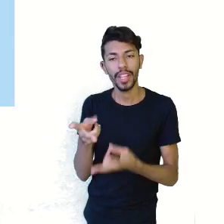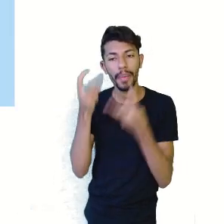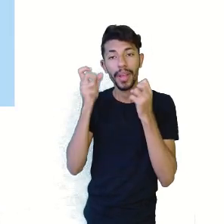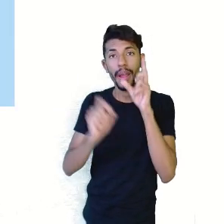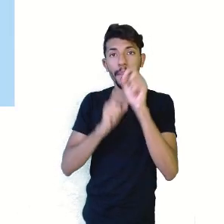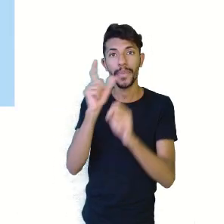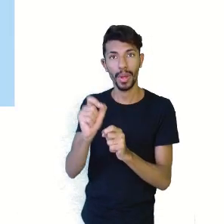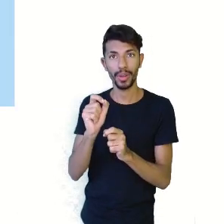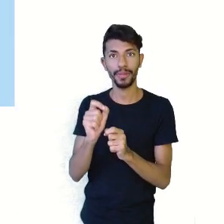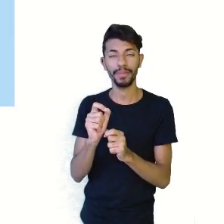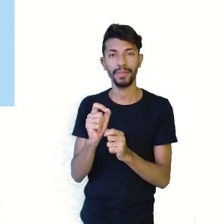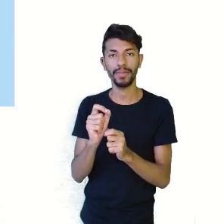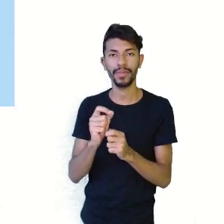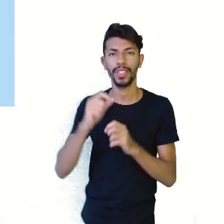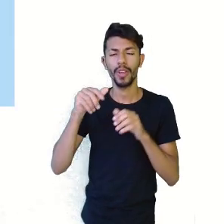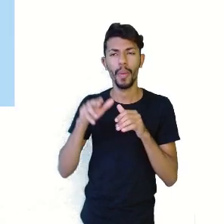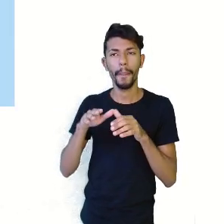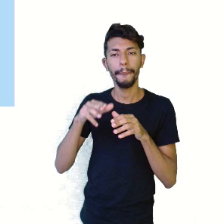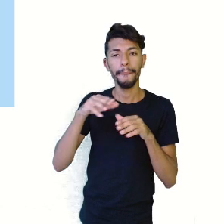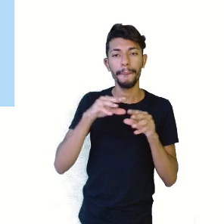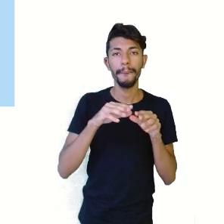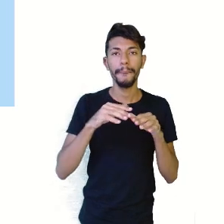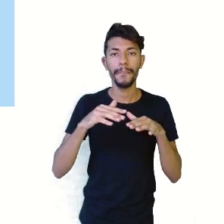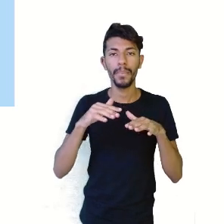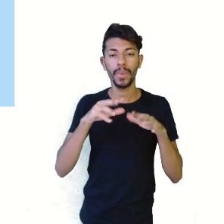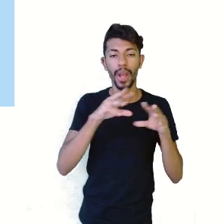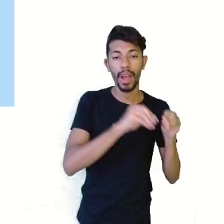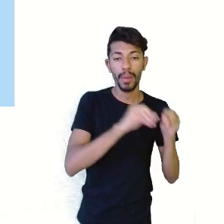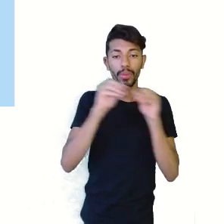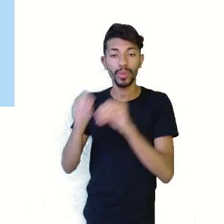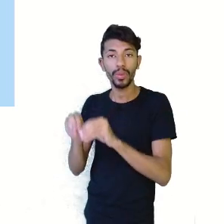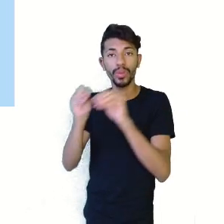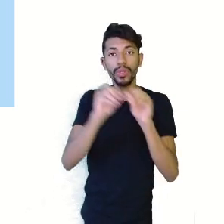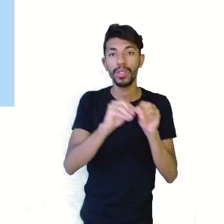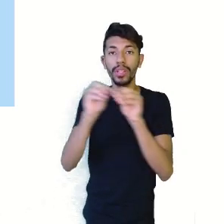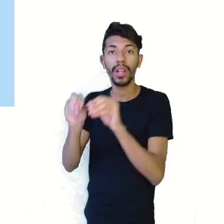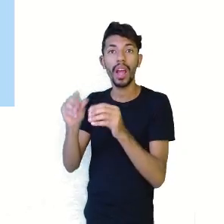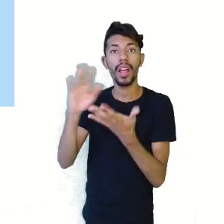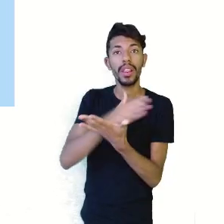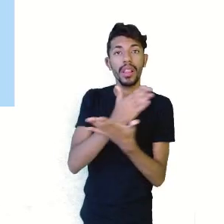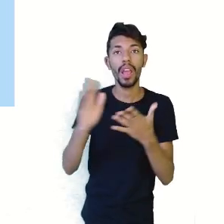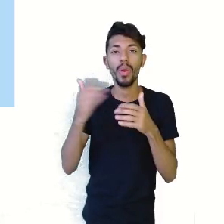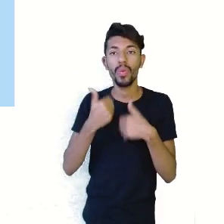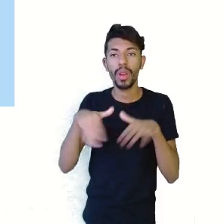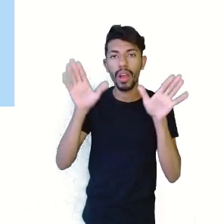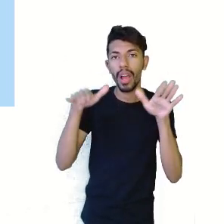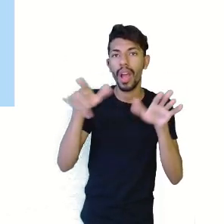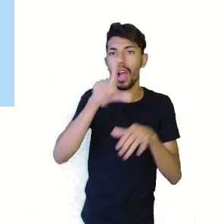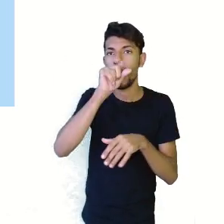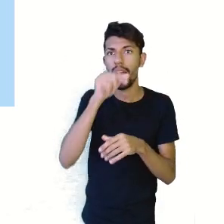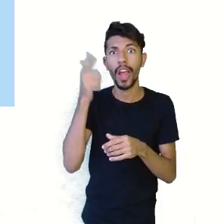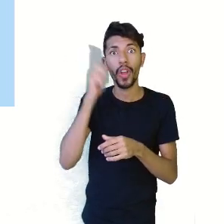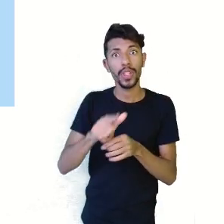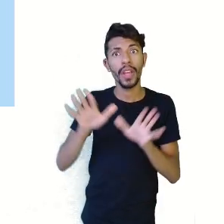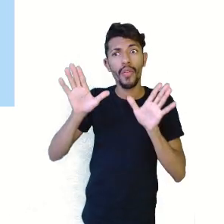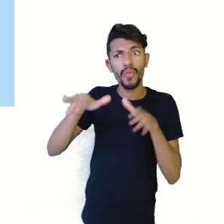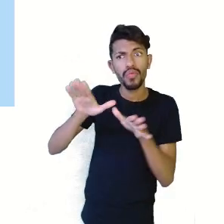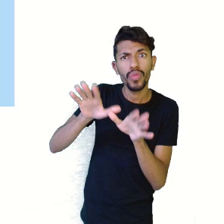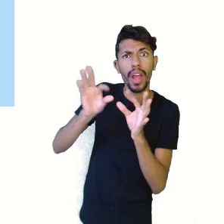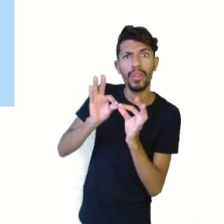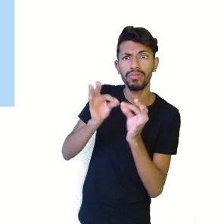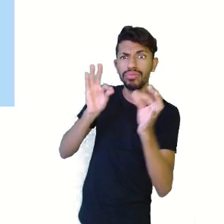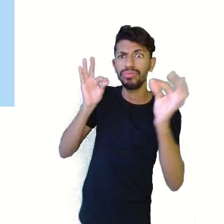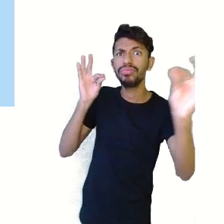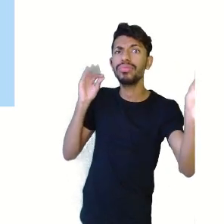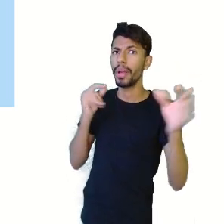explicitado, o movimento migratório de algumas aves. Elas conseguem voar longas distâncias. Olha essa setinha aí que está